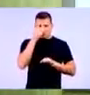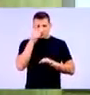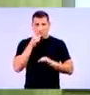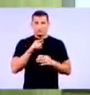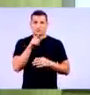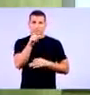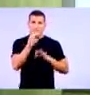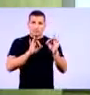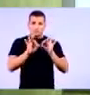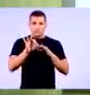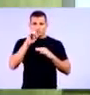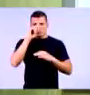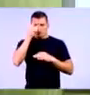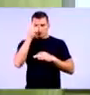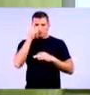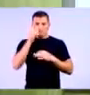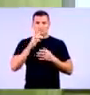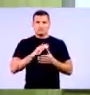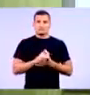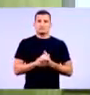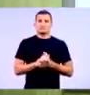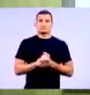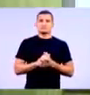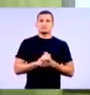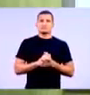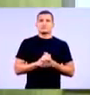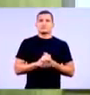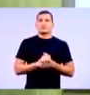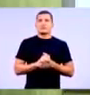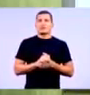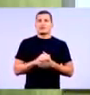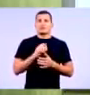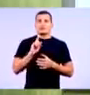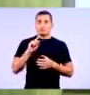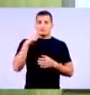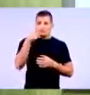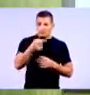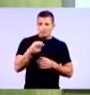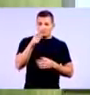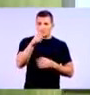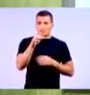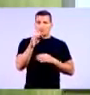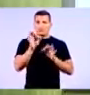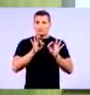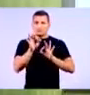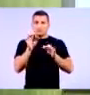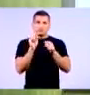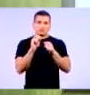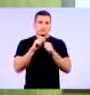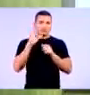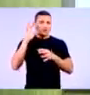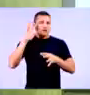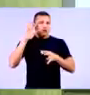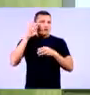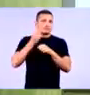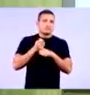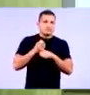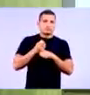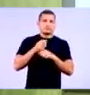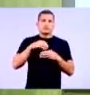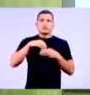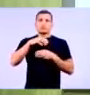organizar as ideias a priori, quanto depois para você organizar, fazer uma revisão do conteúdo. Então, é muito